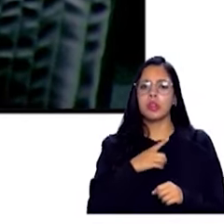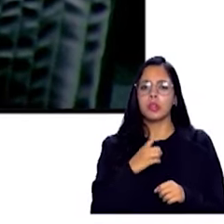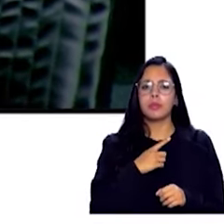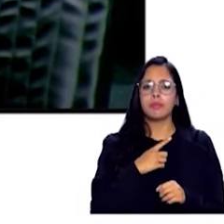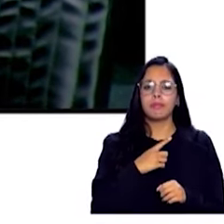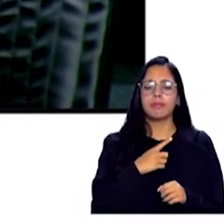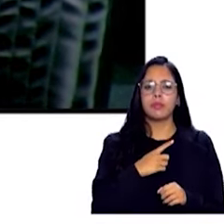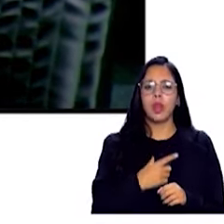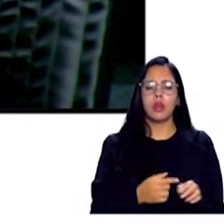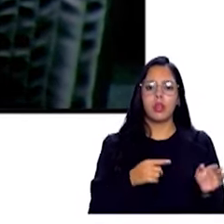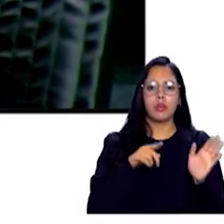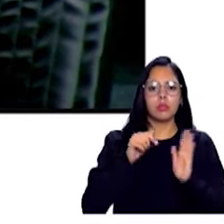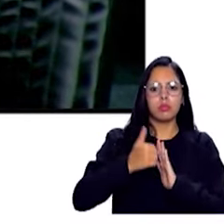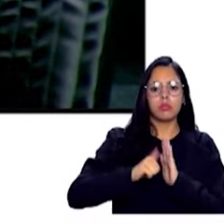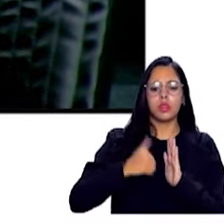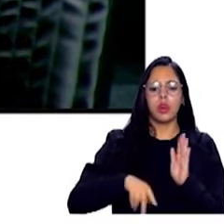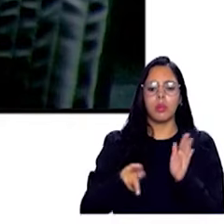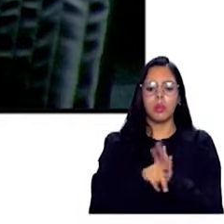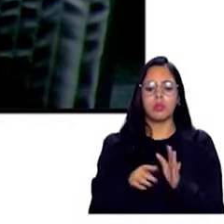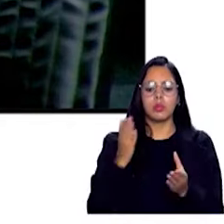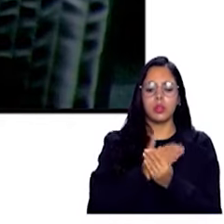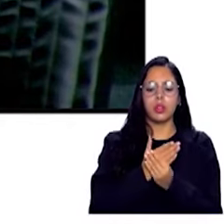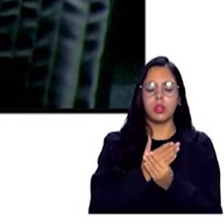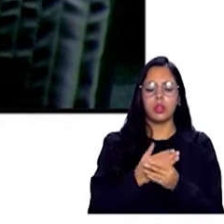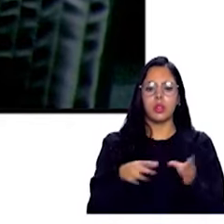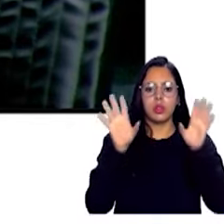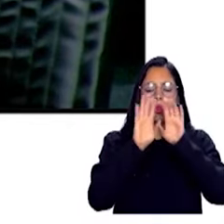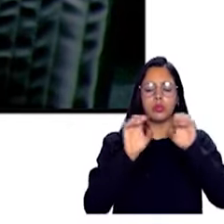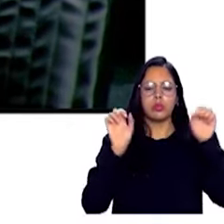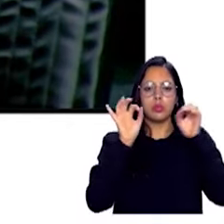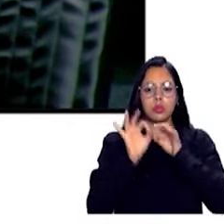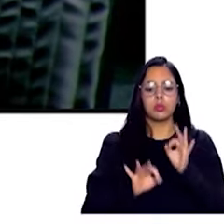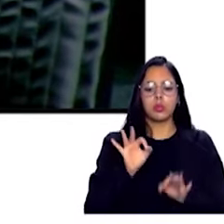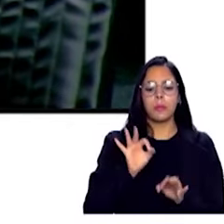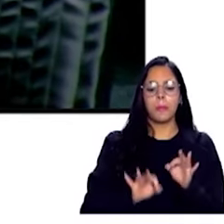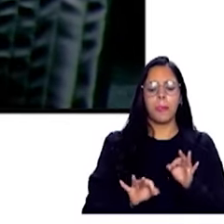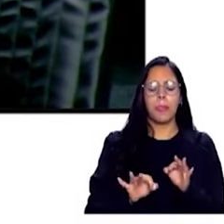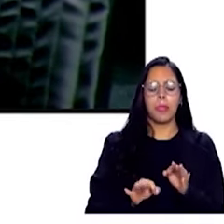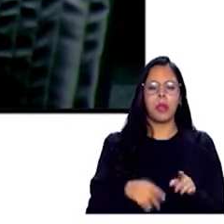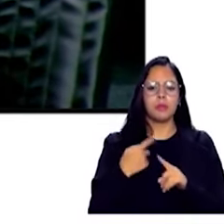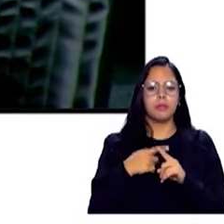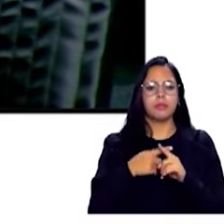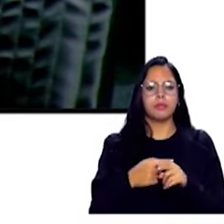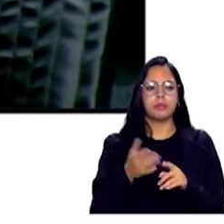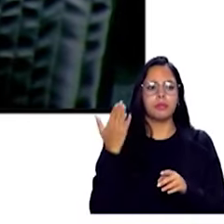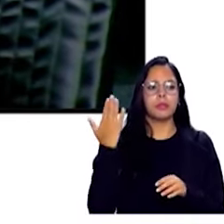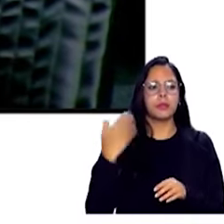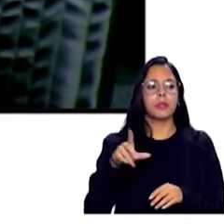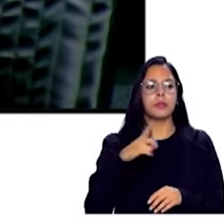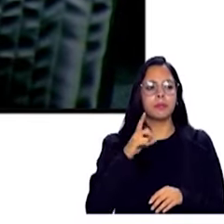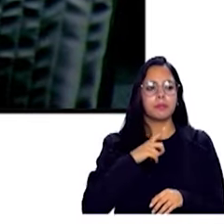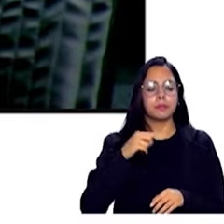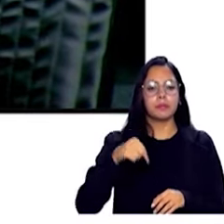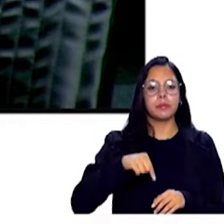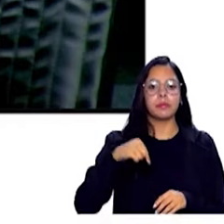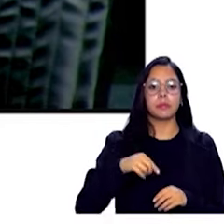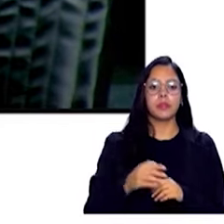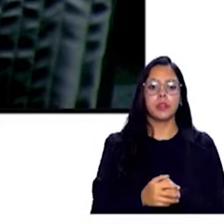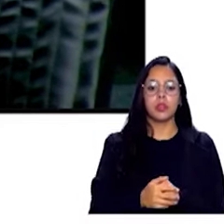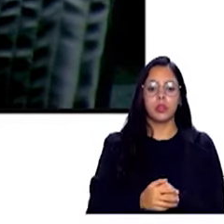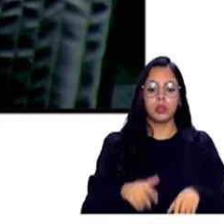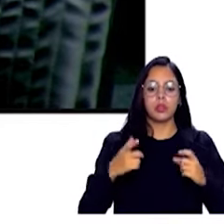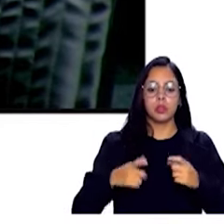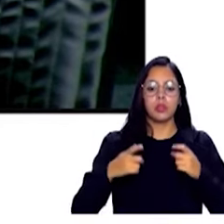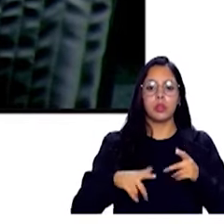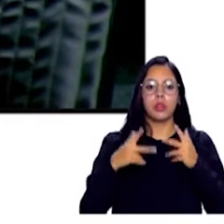análise eh perante o Superior Tribunal de Justiça eu me lembro que há pouco tempo atrás houve um outro congresso aqui nessa mesma nesse mesmo ambiente e e o